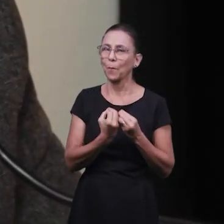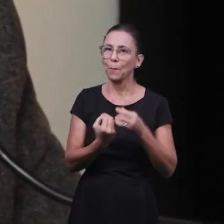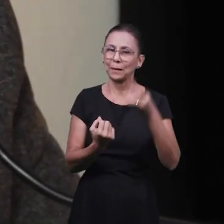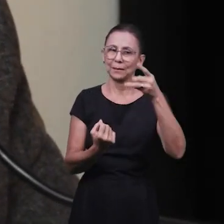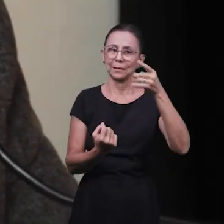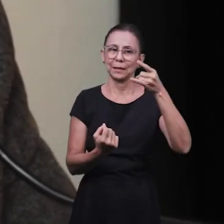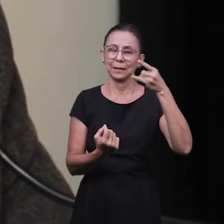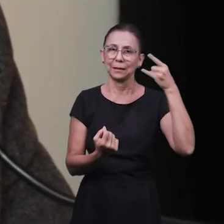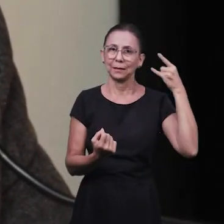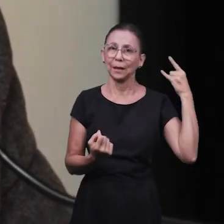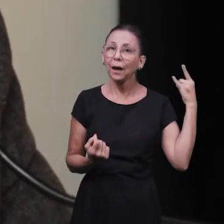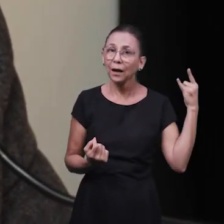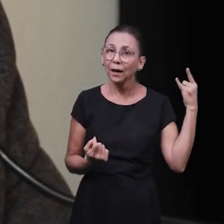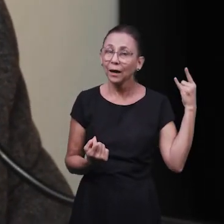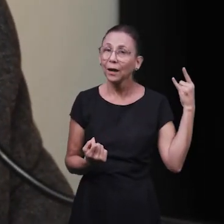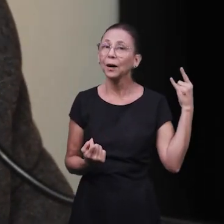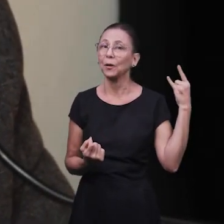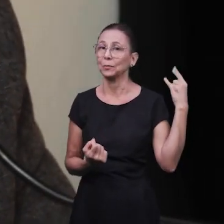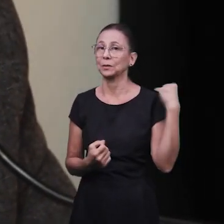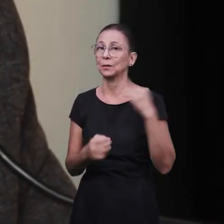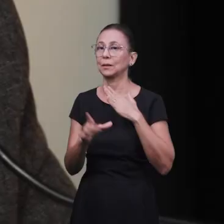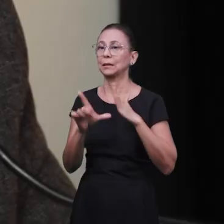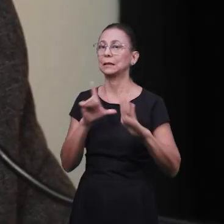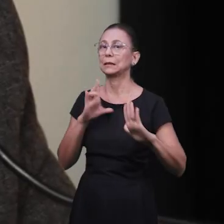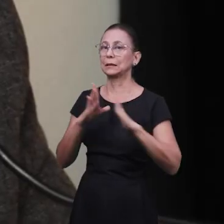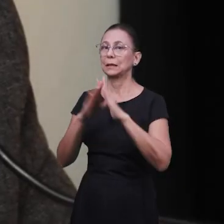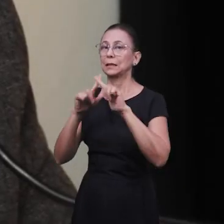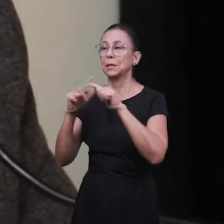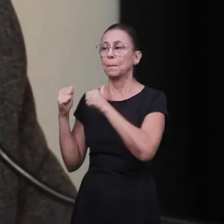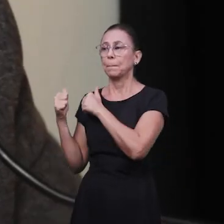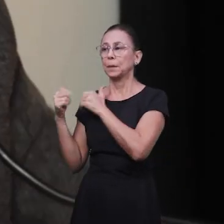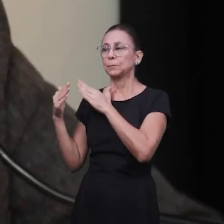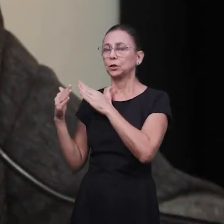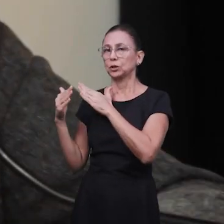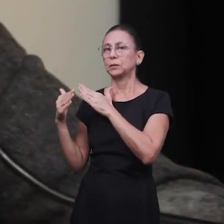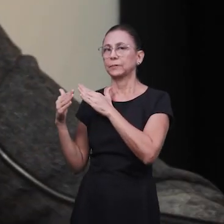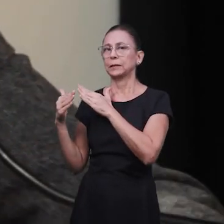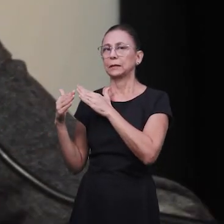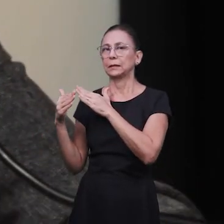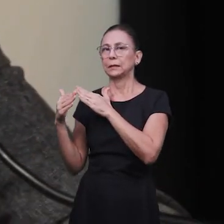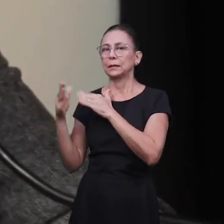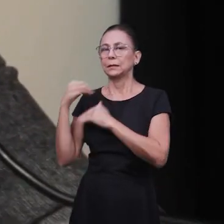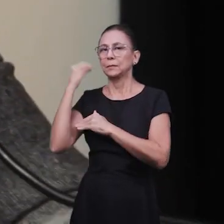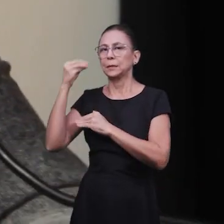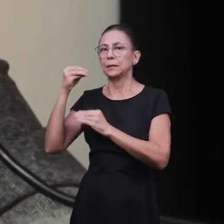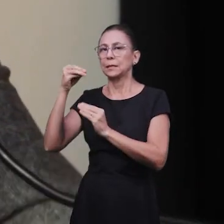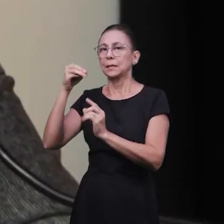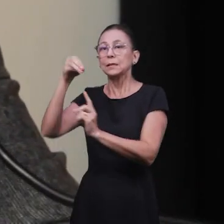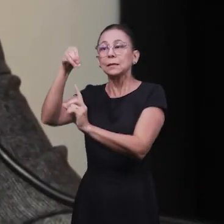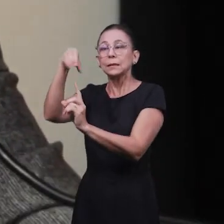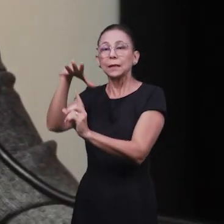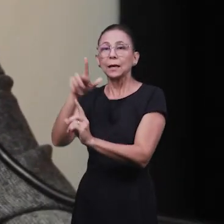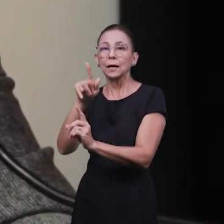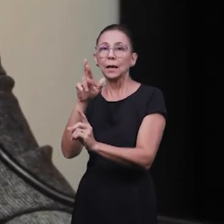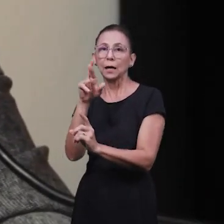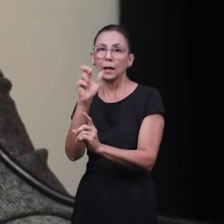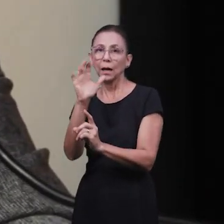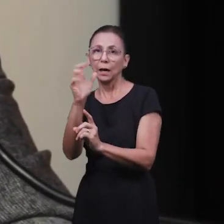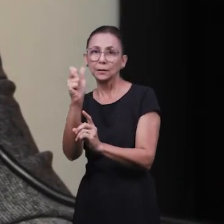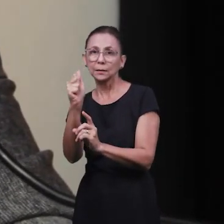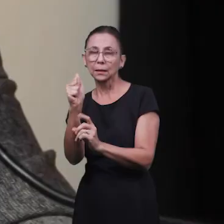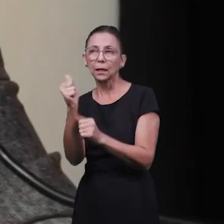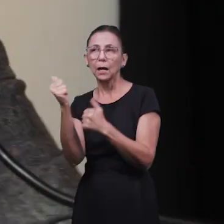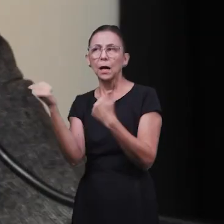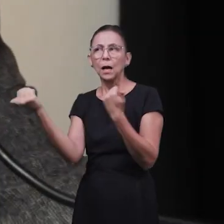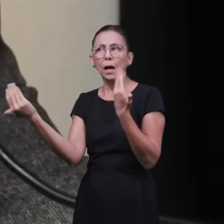igreja primitiva que tinha experiência de salvação pela graça, ela passa agora a entender que a salvação seria